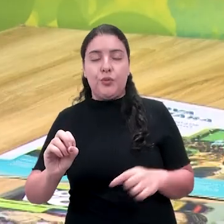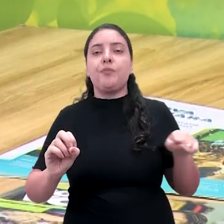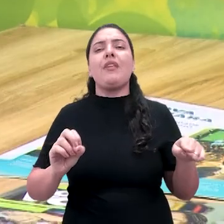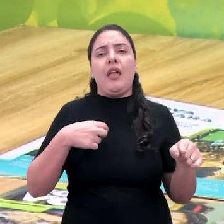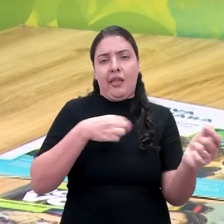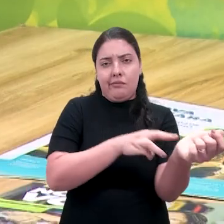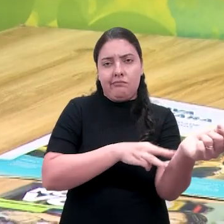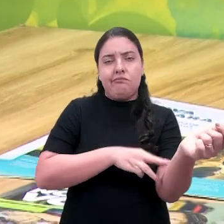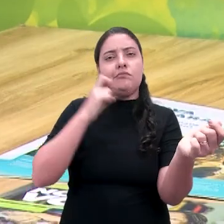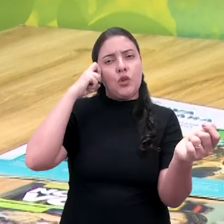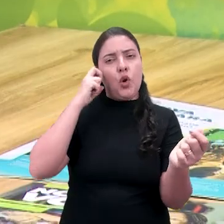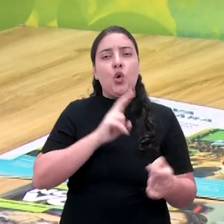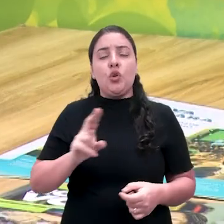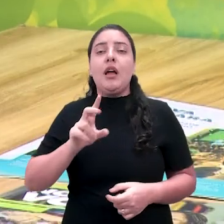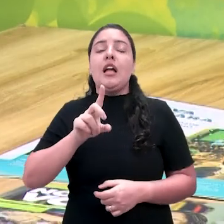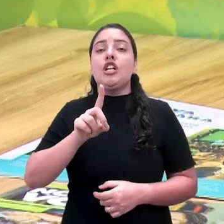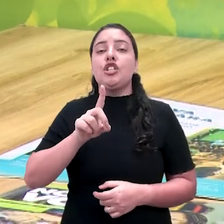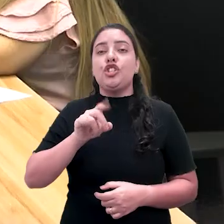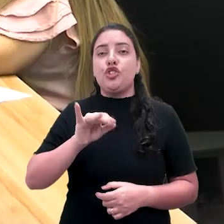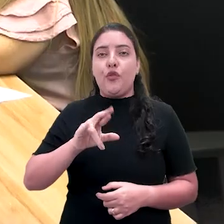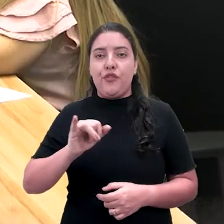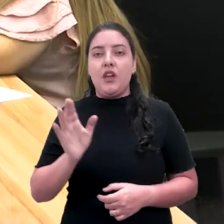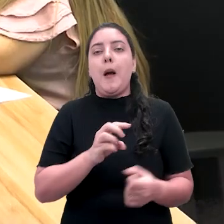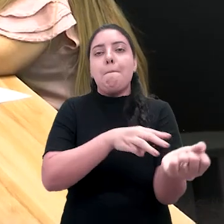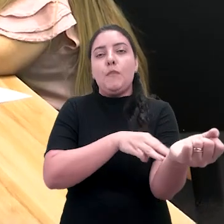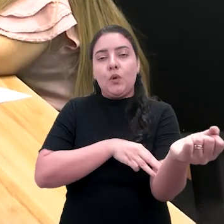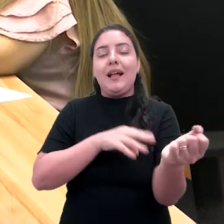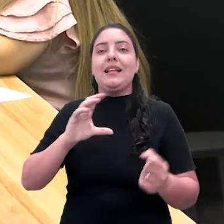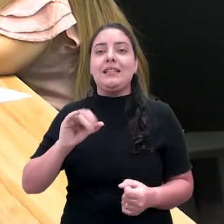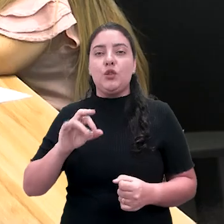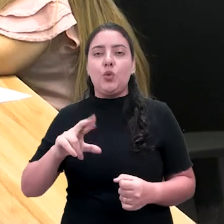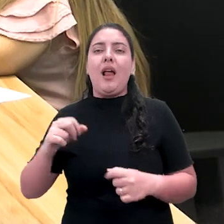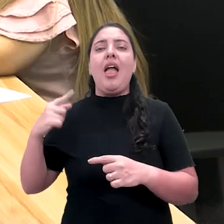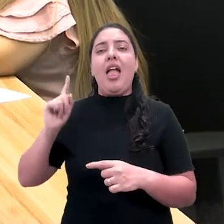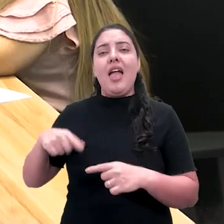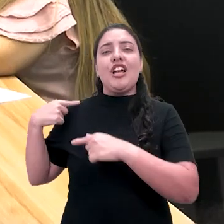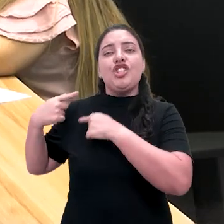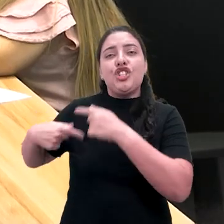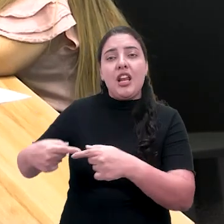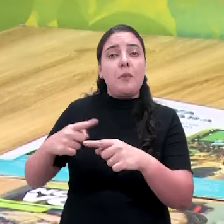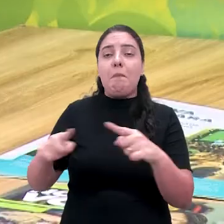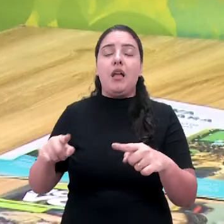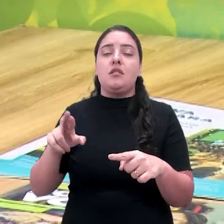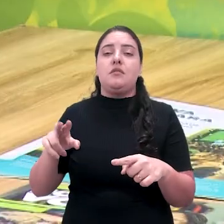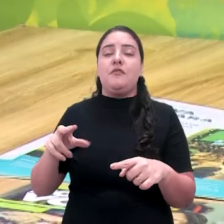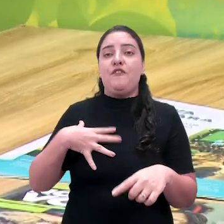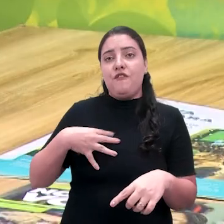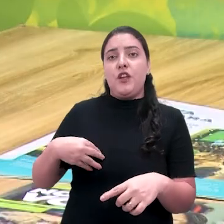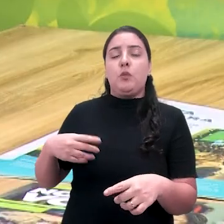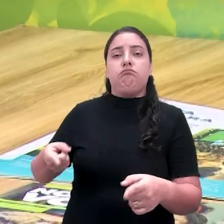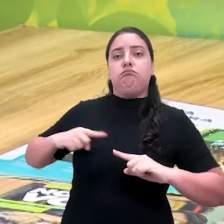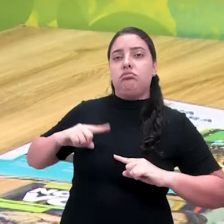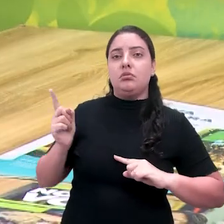neuromuscular, é uma doença chamada distrofia muscular de cinturas. É uma doença genética, mas provavelmente não hereditária. depende de